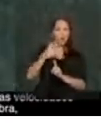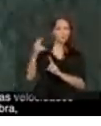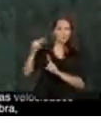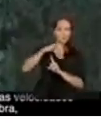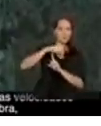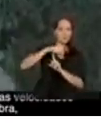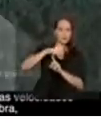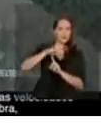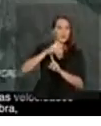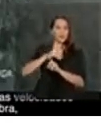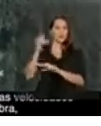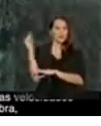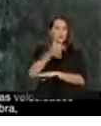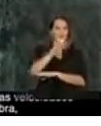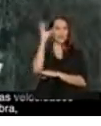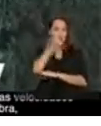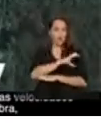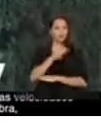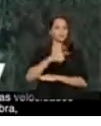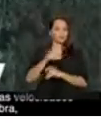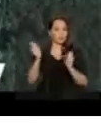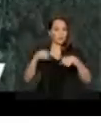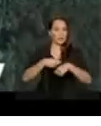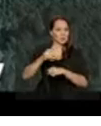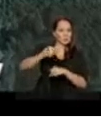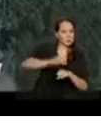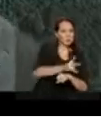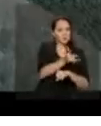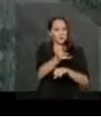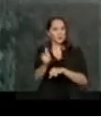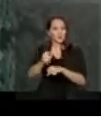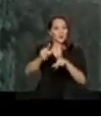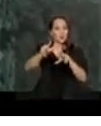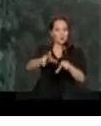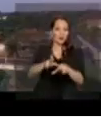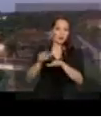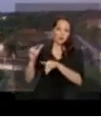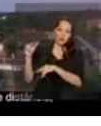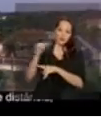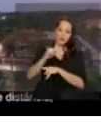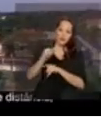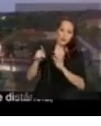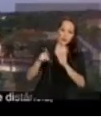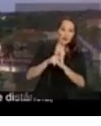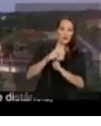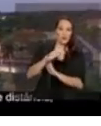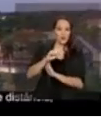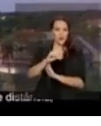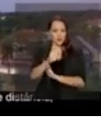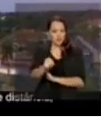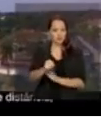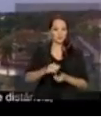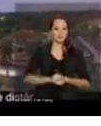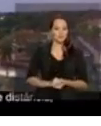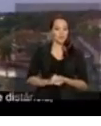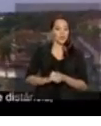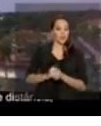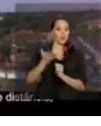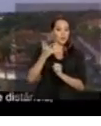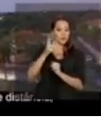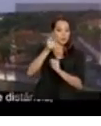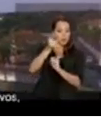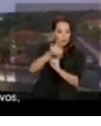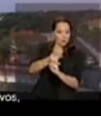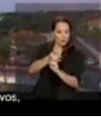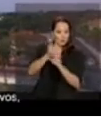altas velocidades com grande capacidade de manobra, como os aviões de caça. O radar, além dos dados de azimuth